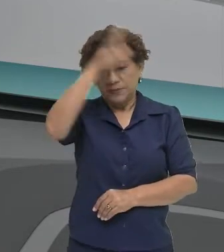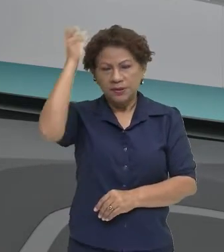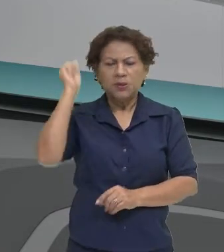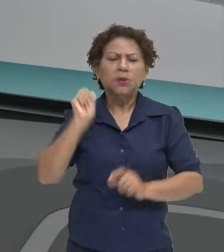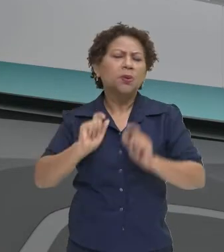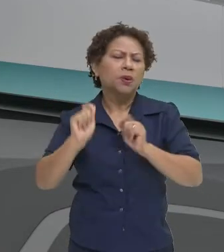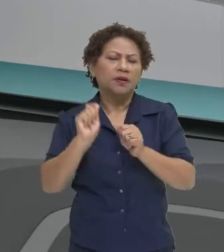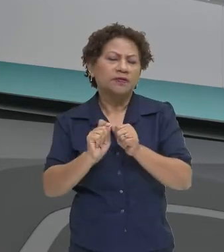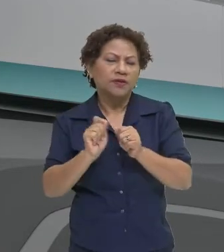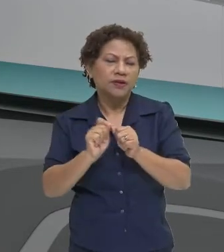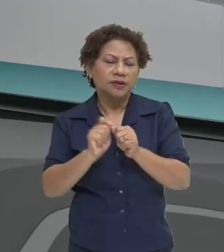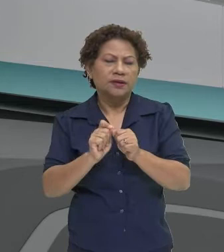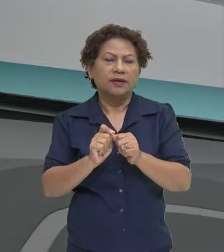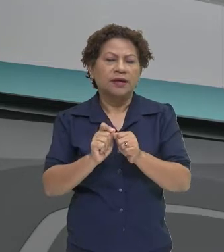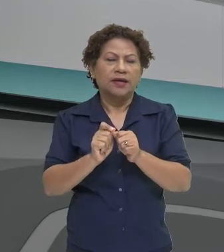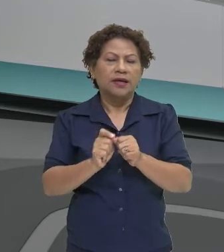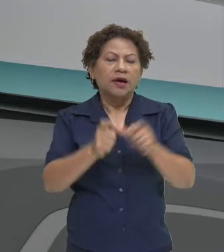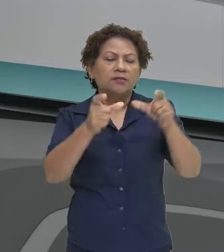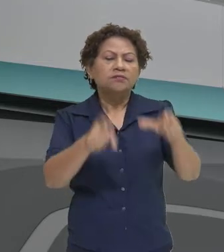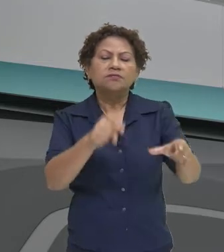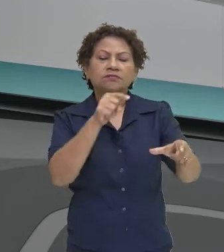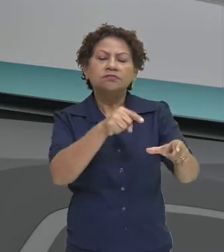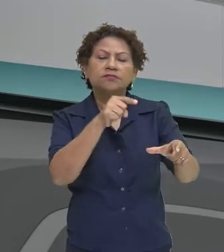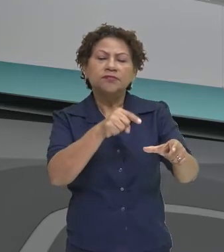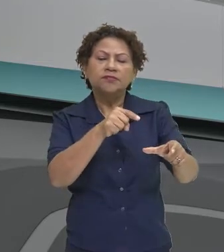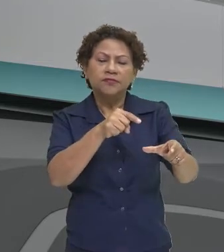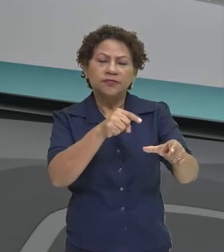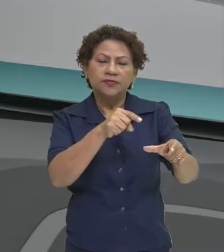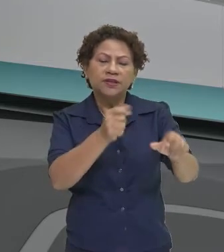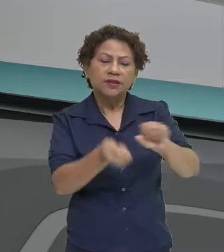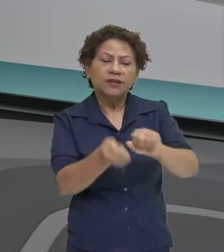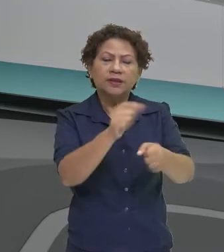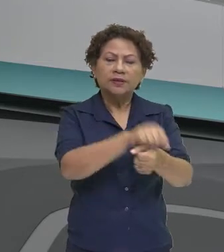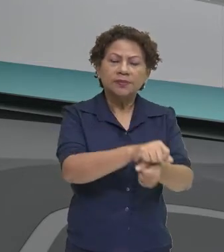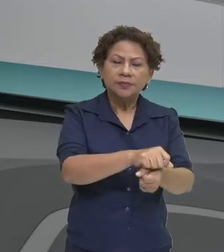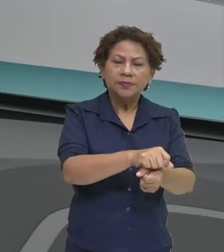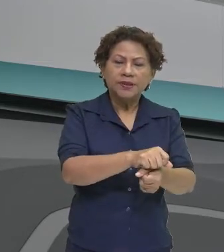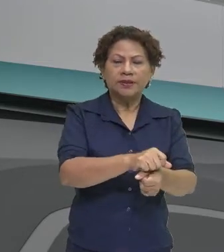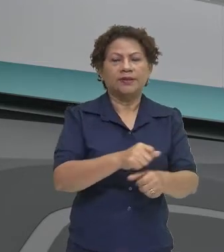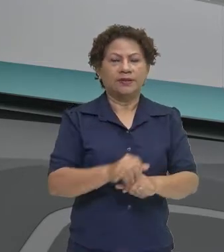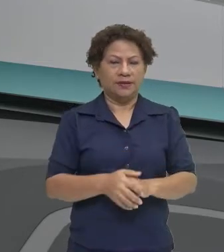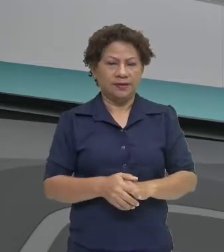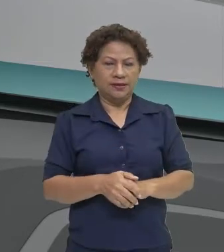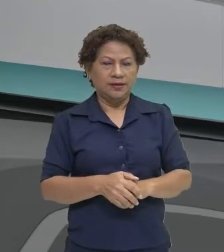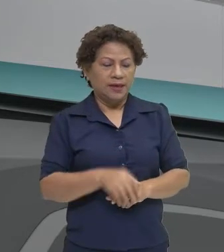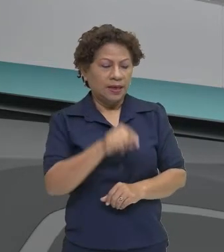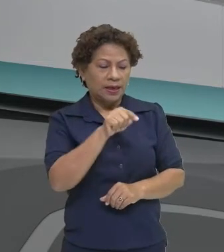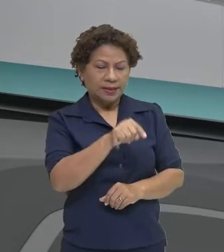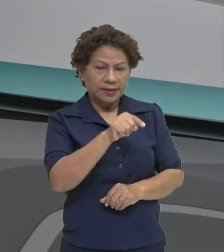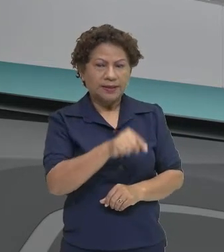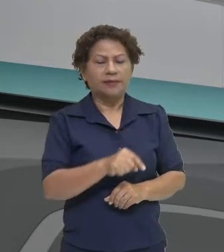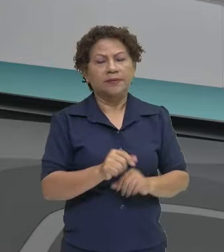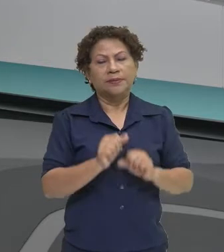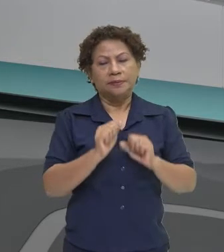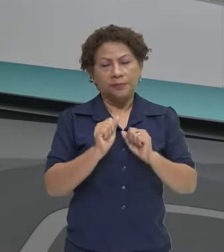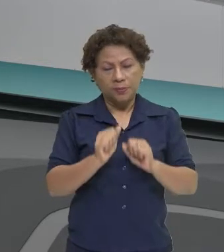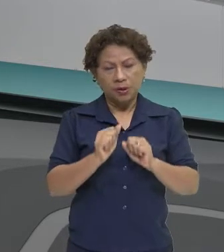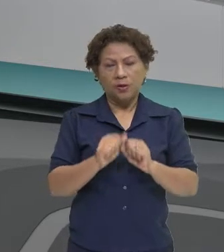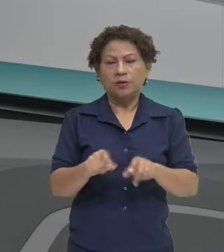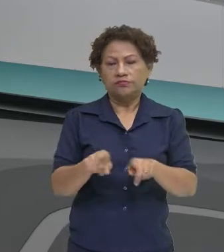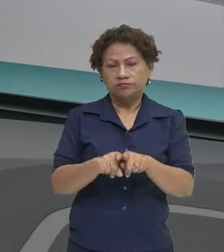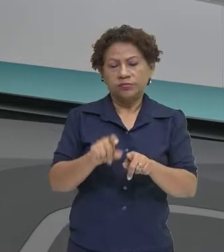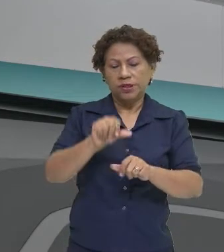realidade daquela localidade, tá bom? Então, as lendas, elas podem mudar, tá?